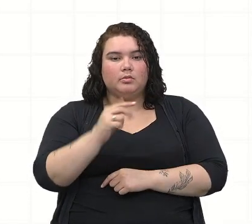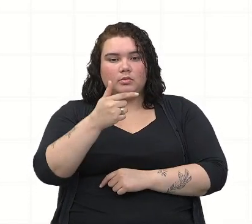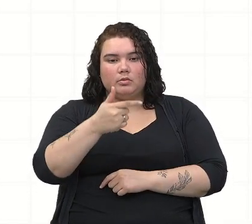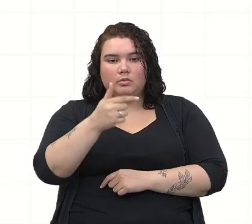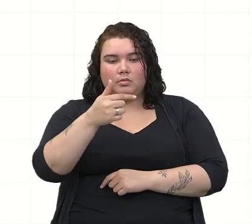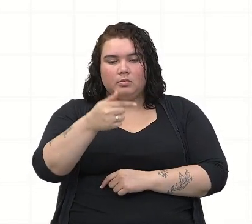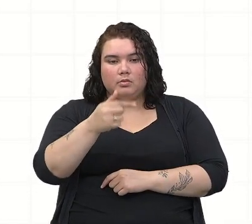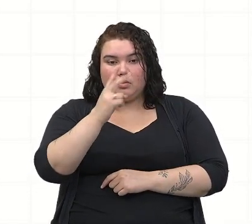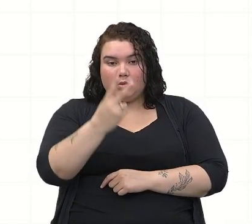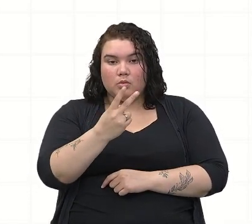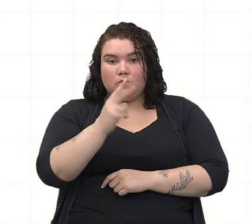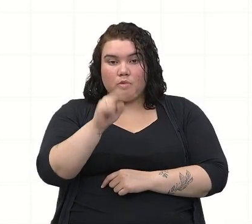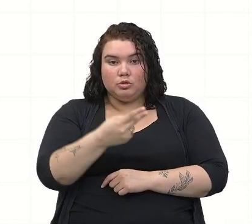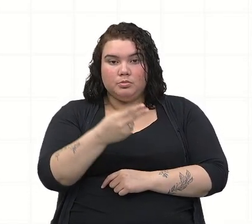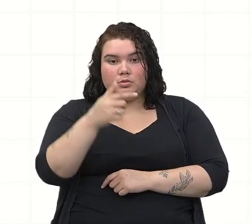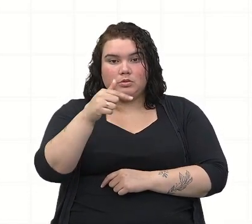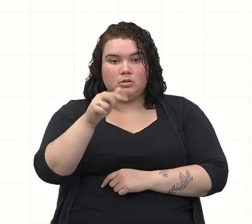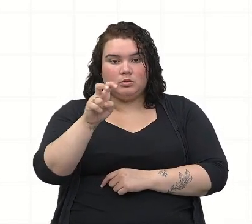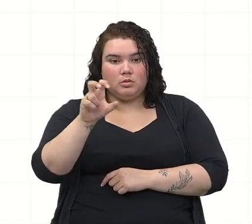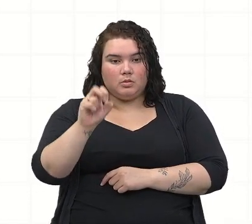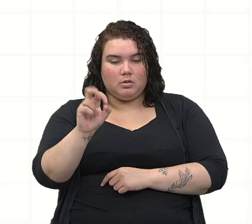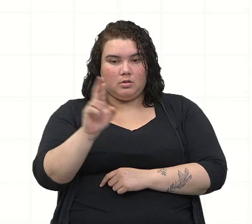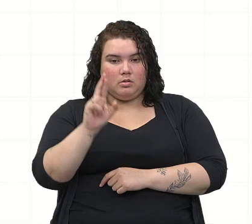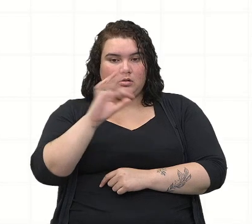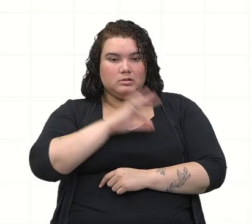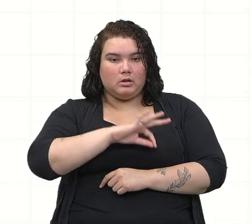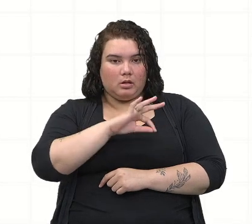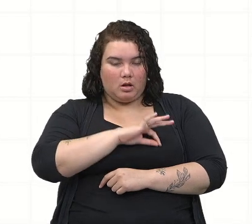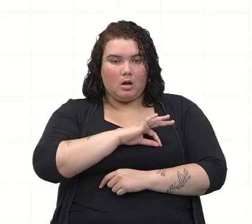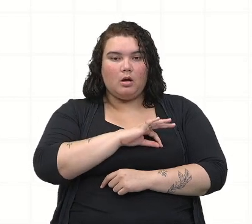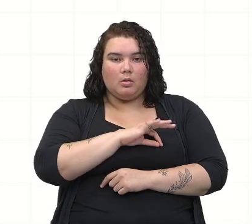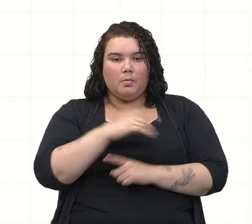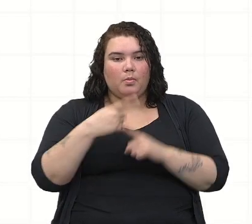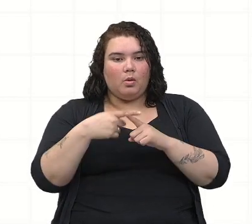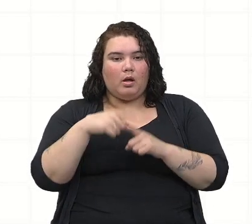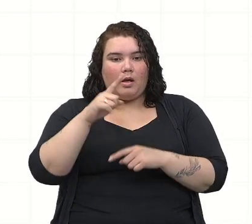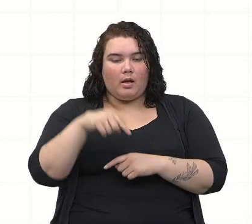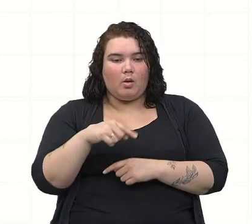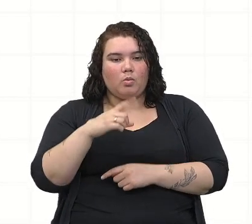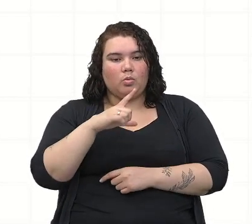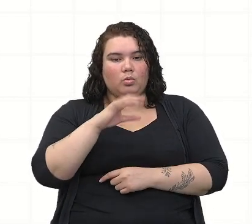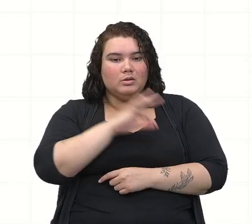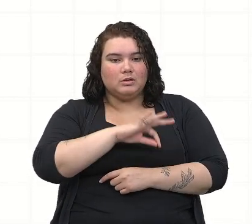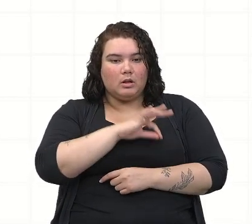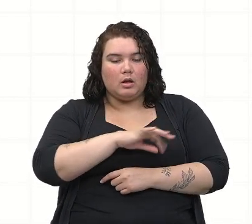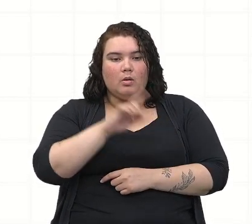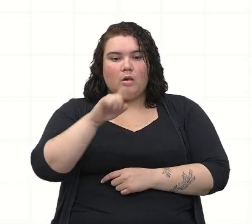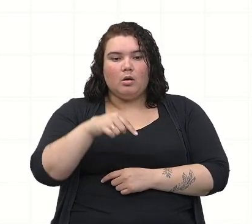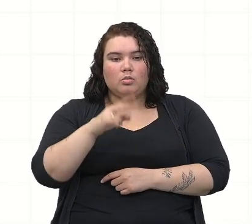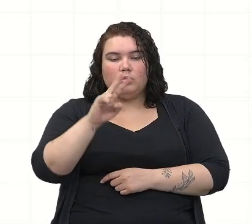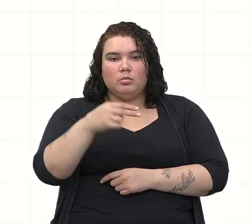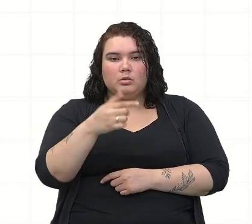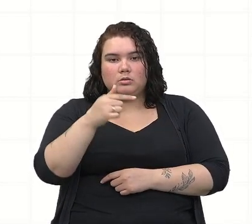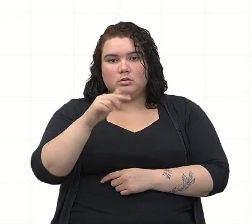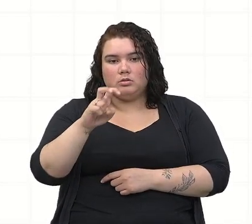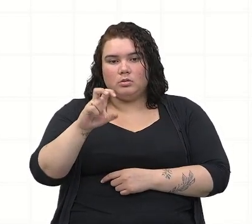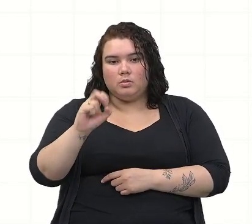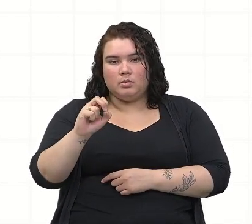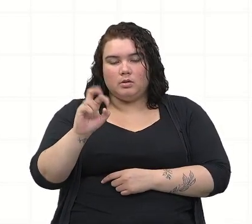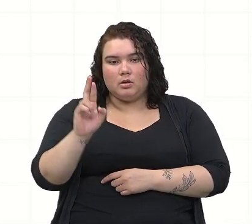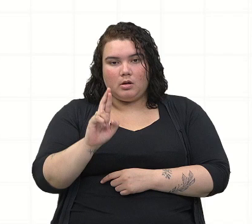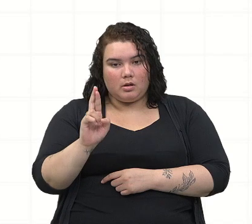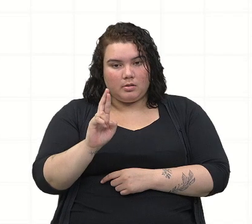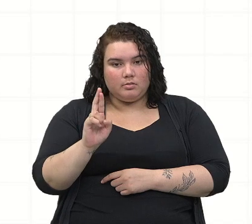2.750. Portanto, o novo salário, após o aumento de 10%, seria, né, aí de